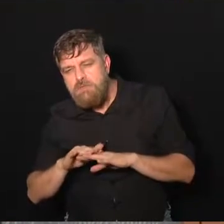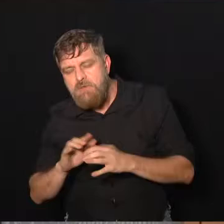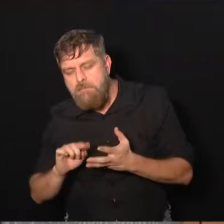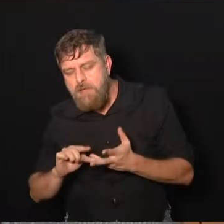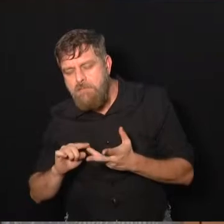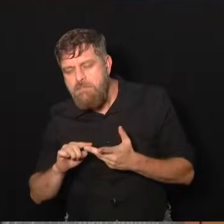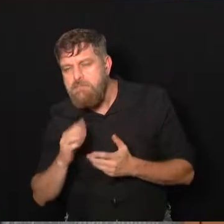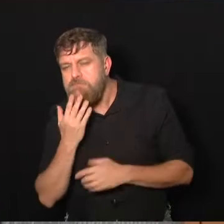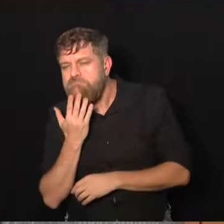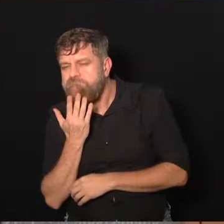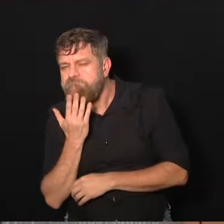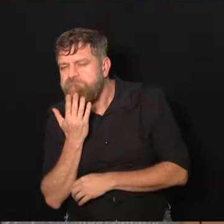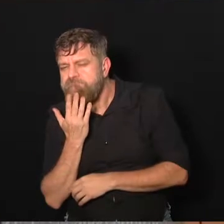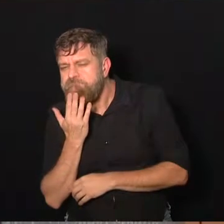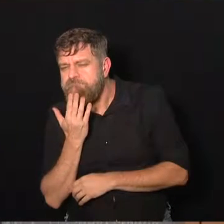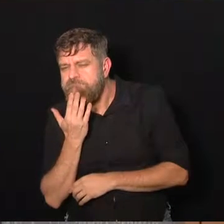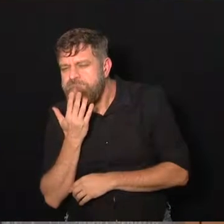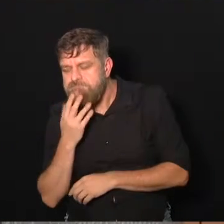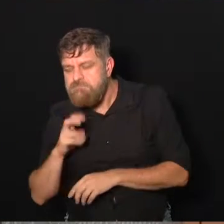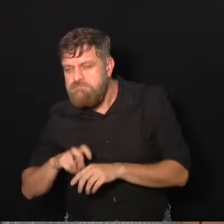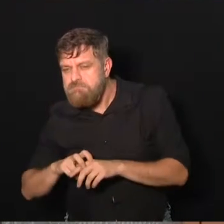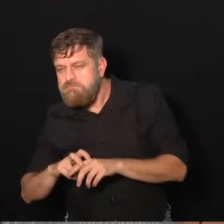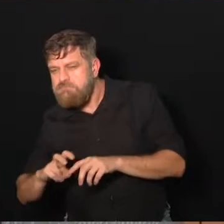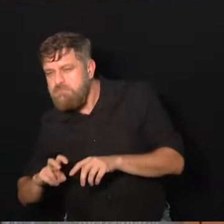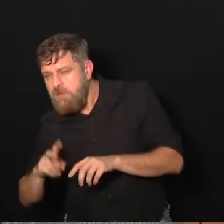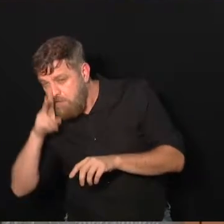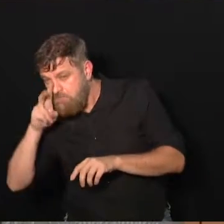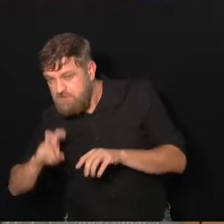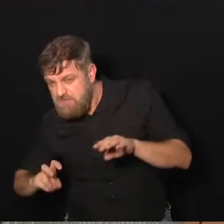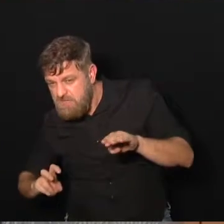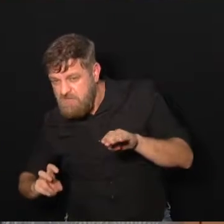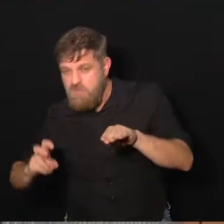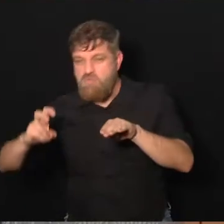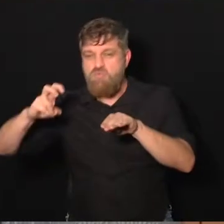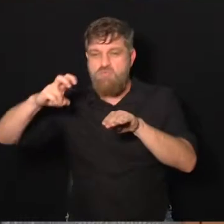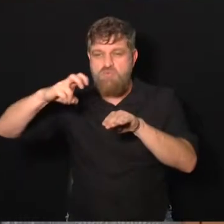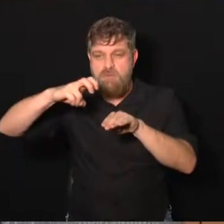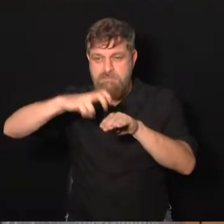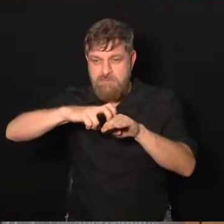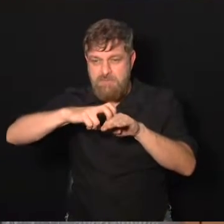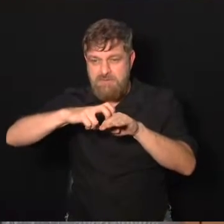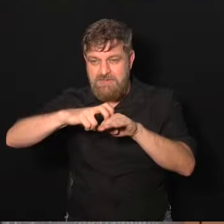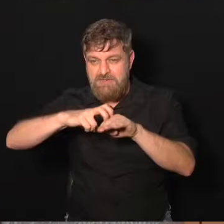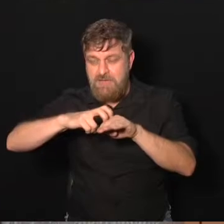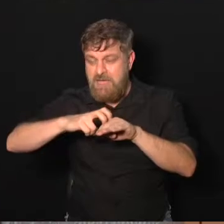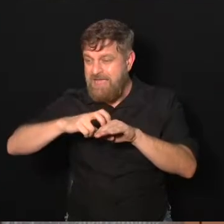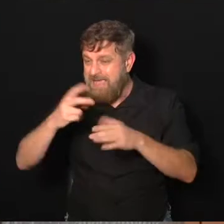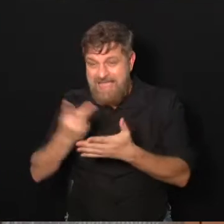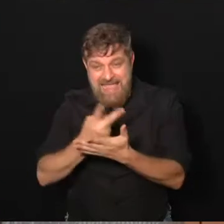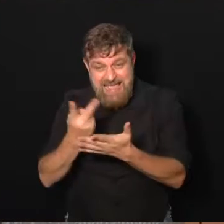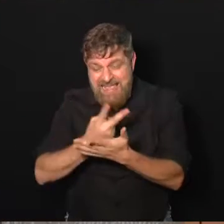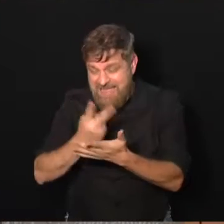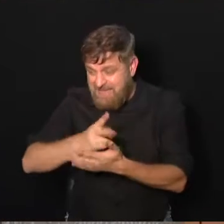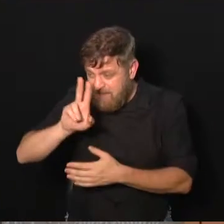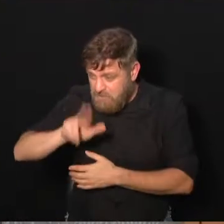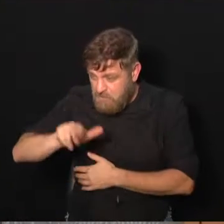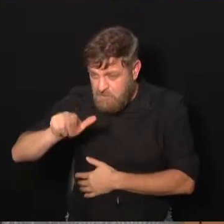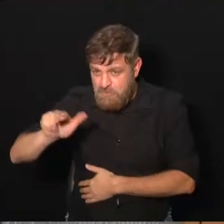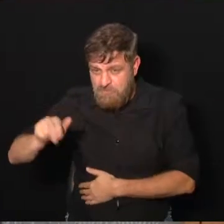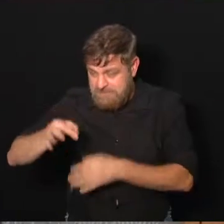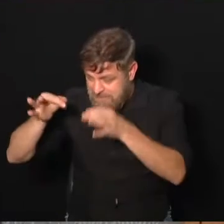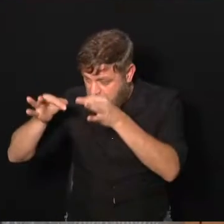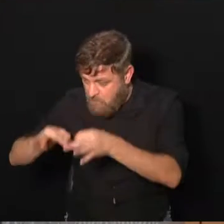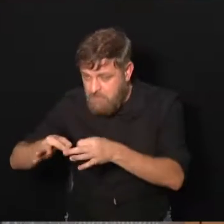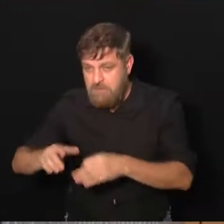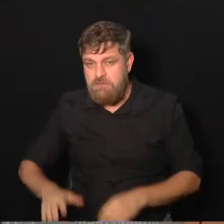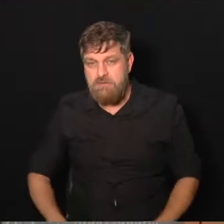ela tem que, o impulso que ela tem que dar, né? E ela sempre acerta, nunca ela erra o pulo. E outros